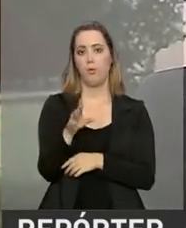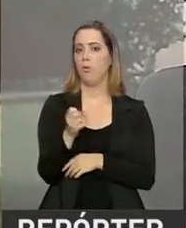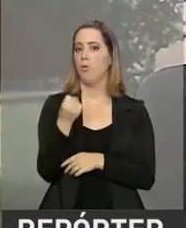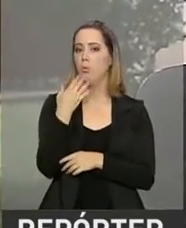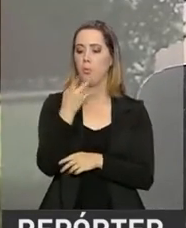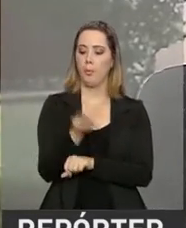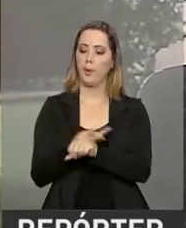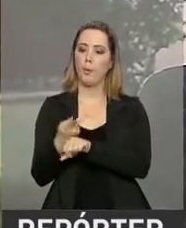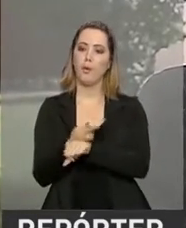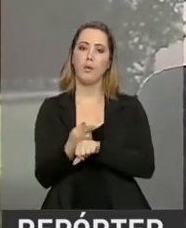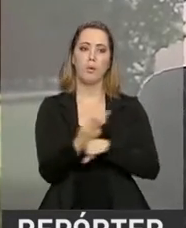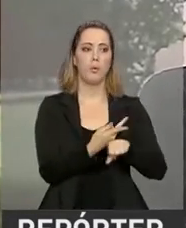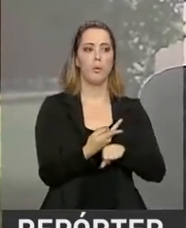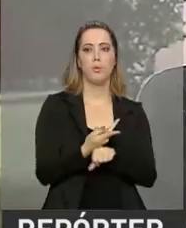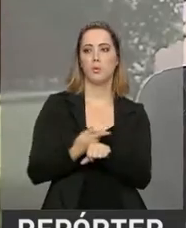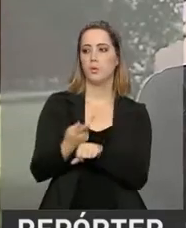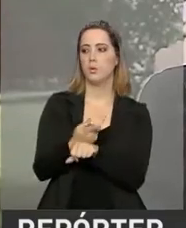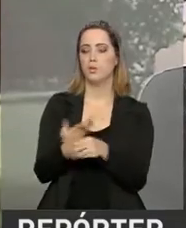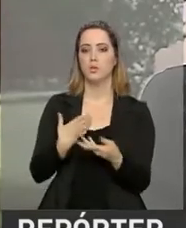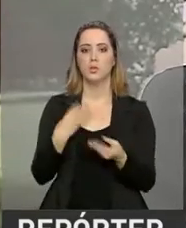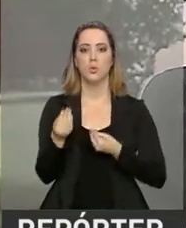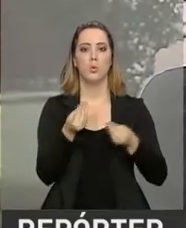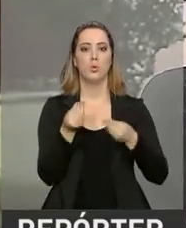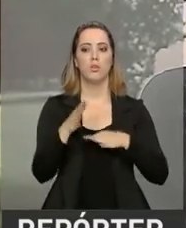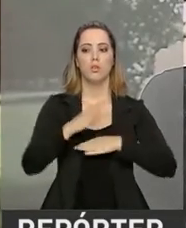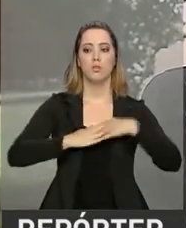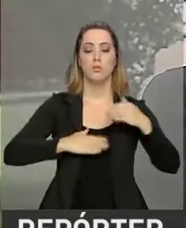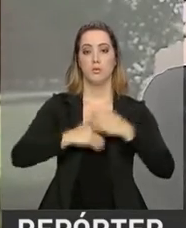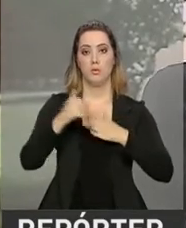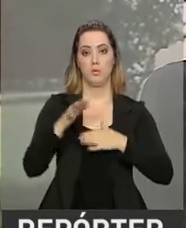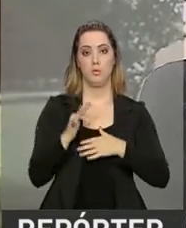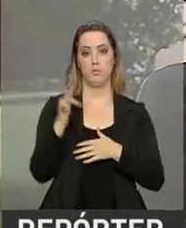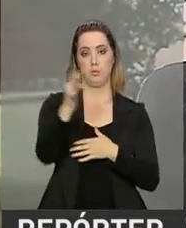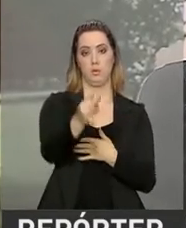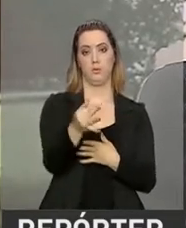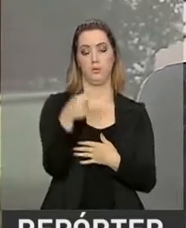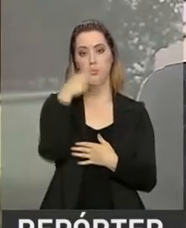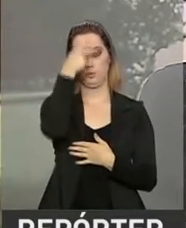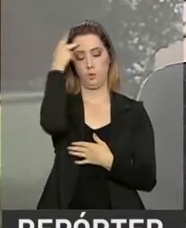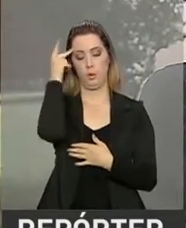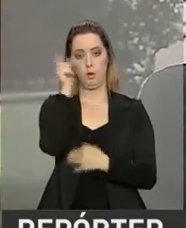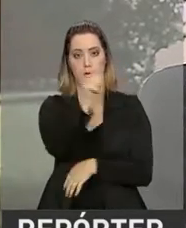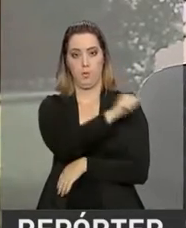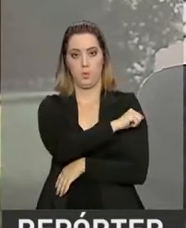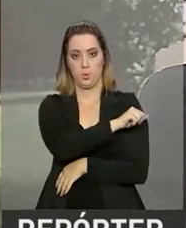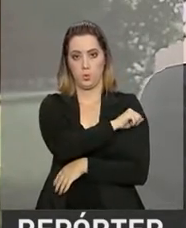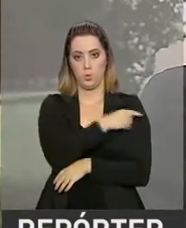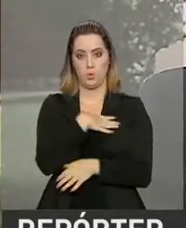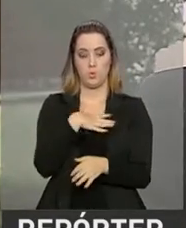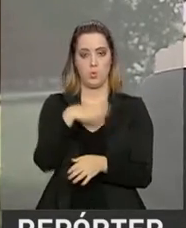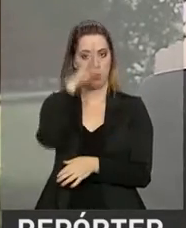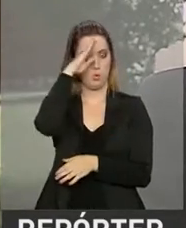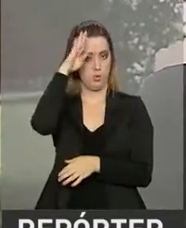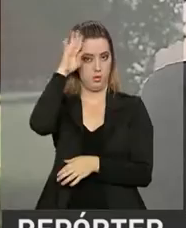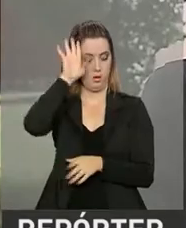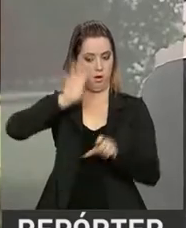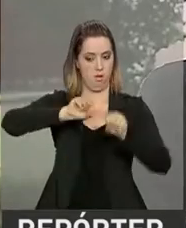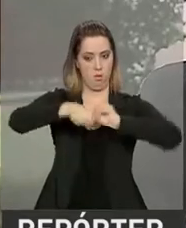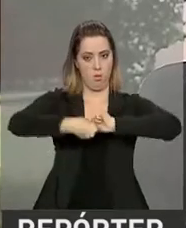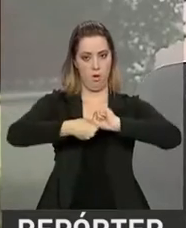alta procura que a gente tem verificado nos últimos anos para o curso de direito quer dizer o aluno que se forma em direito e não necessariamente precisa ingressar